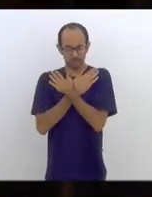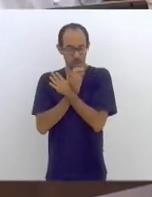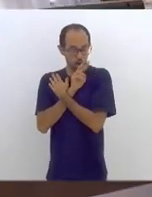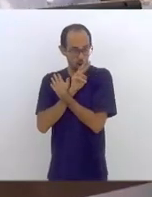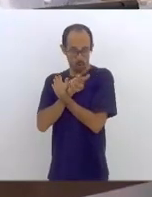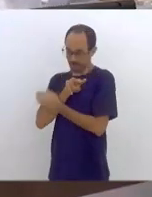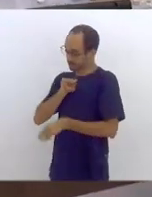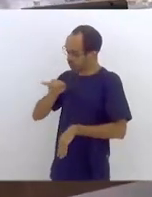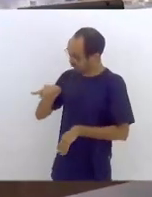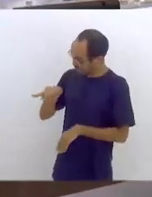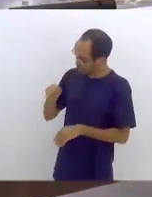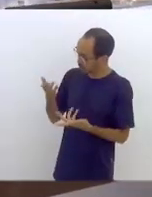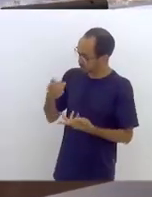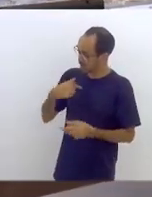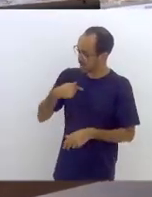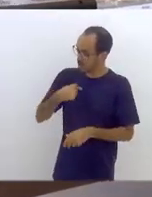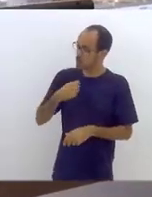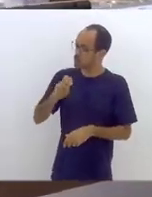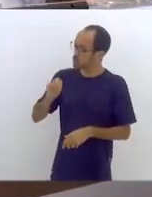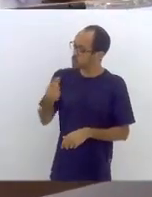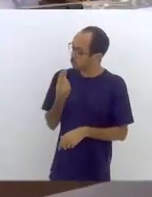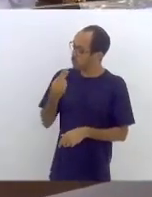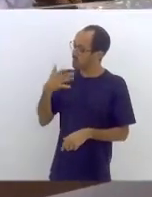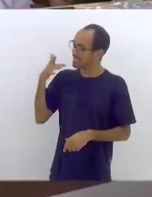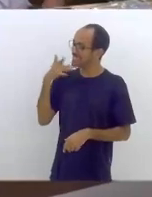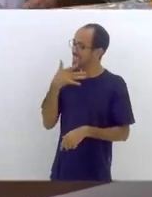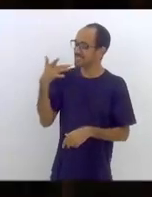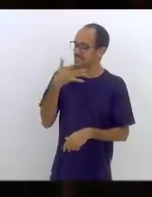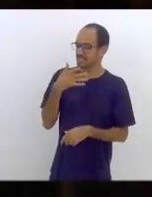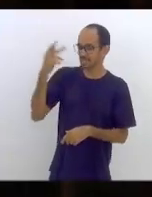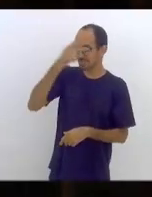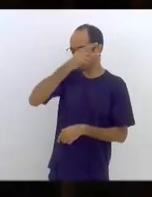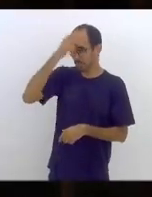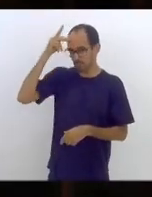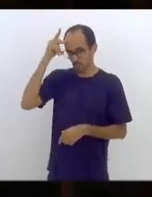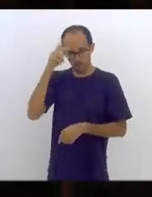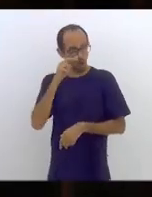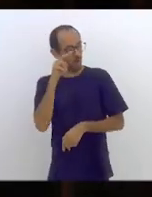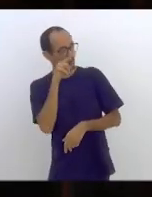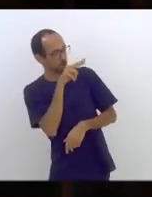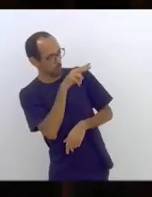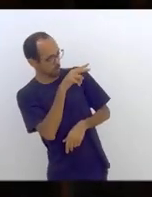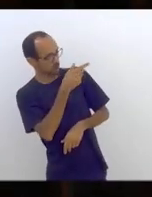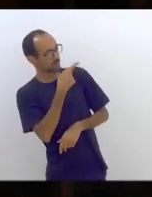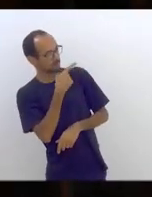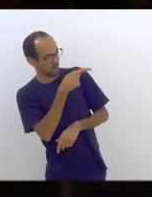teu lado, fala, eu sou uma delícia de pessoa. Olha para o outro.